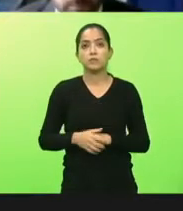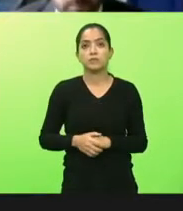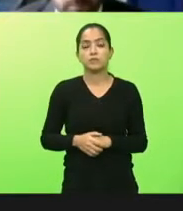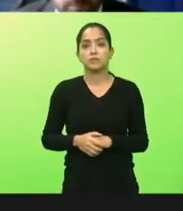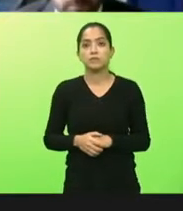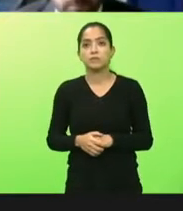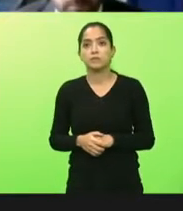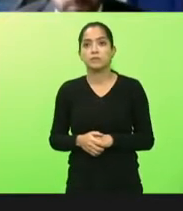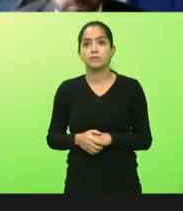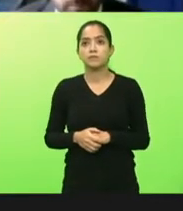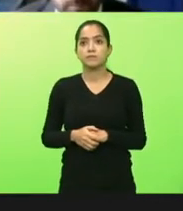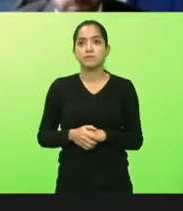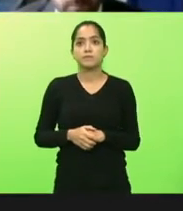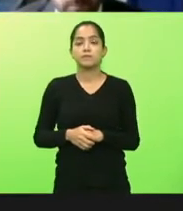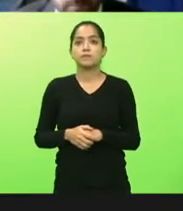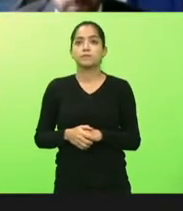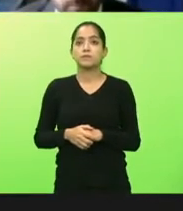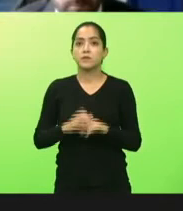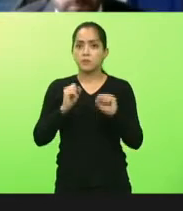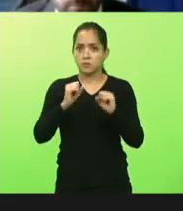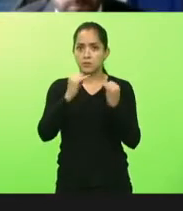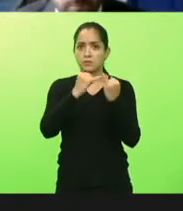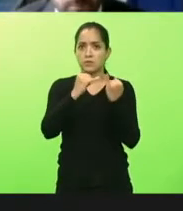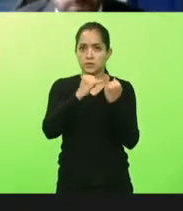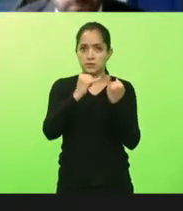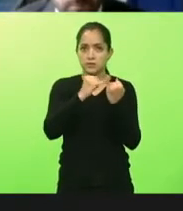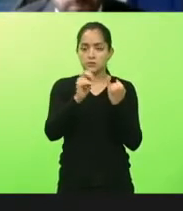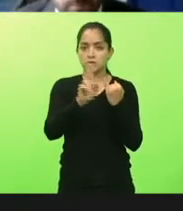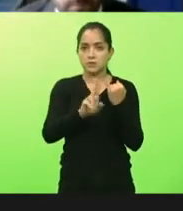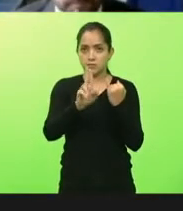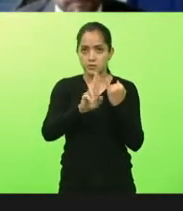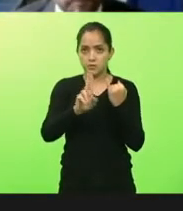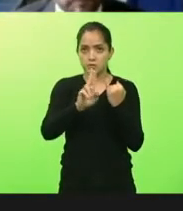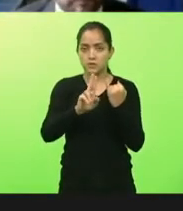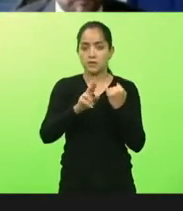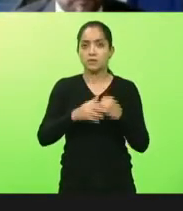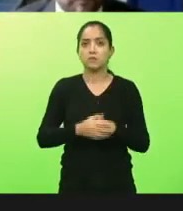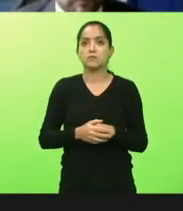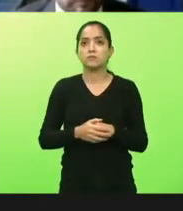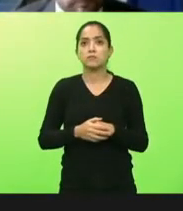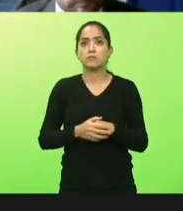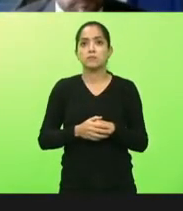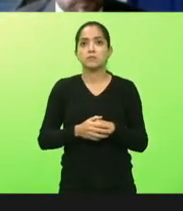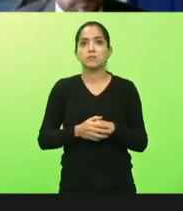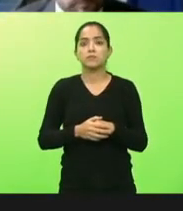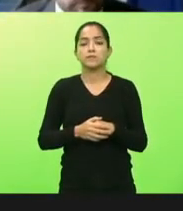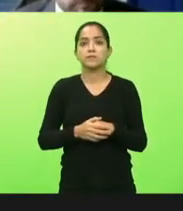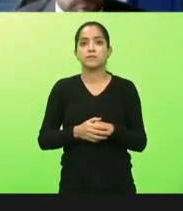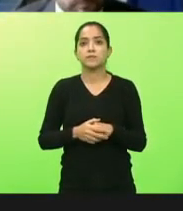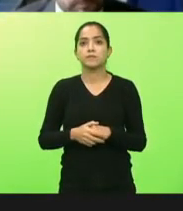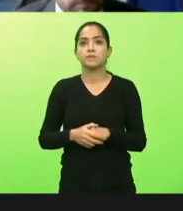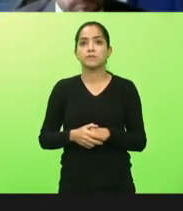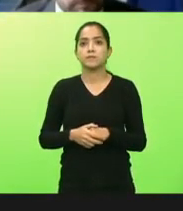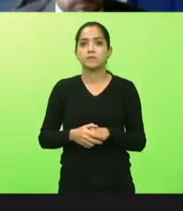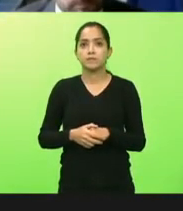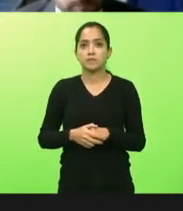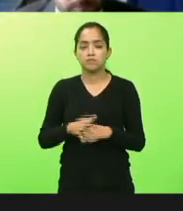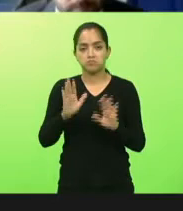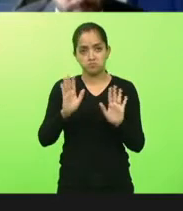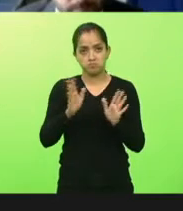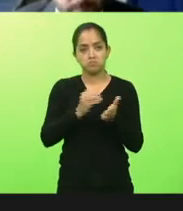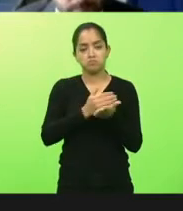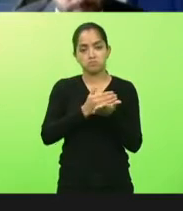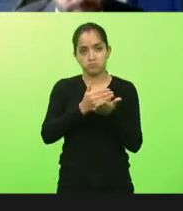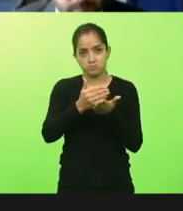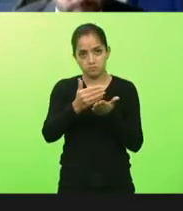Oi, mas pode usar uma parte do tempo, deputado Ivan, daí me deixa uns minutinhos aí. Mas, por Vossa favor. Excelência, pode iniciar. Eu estou